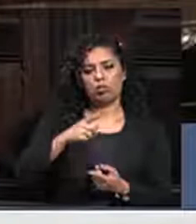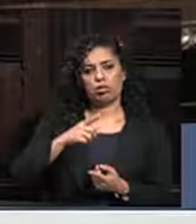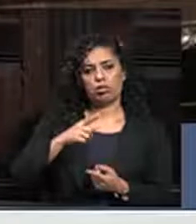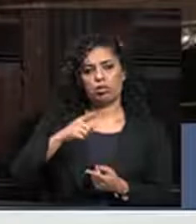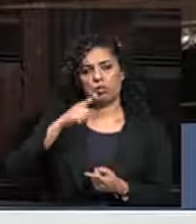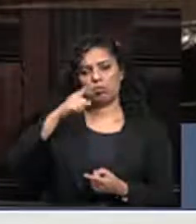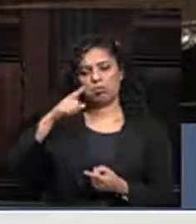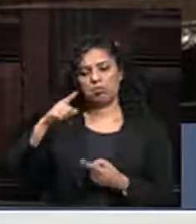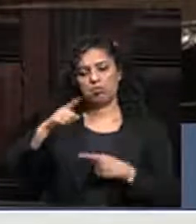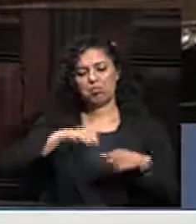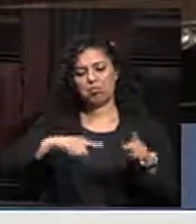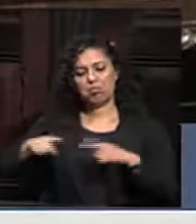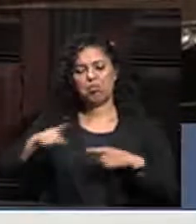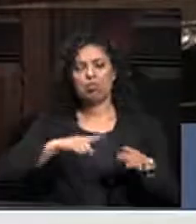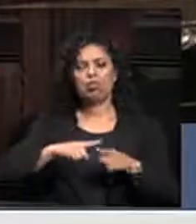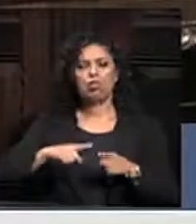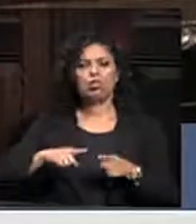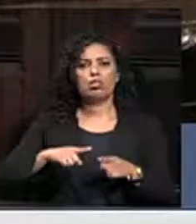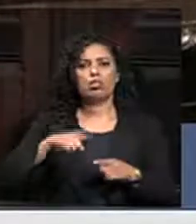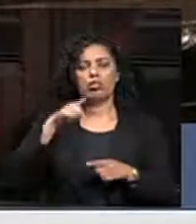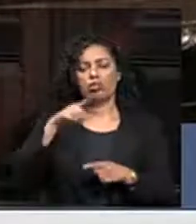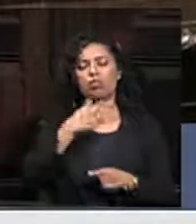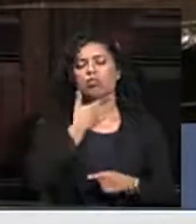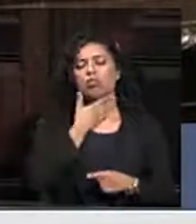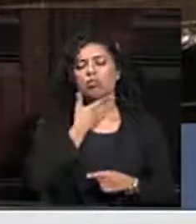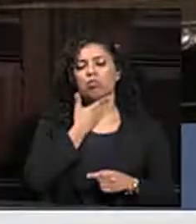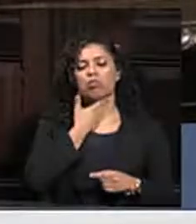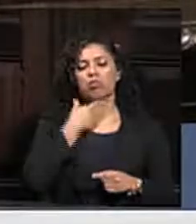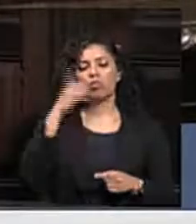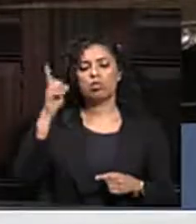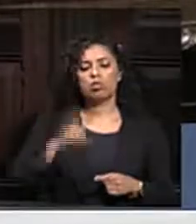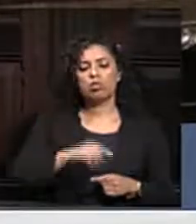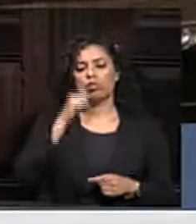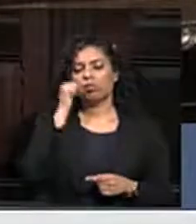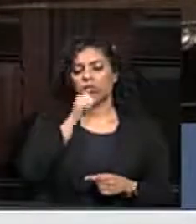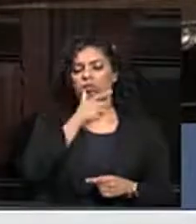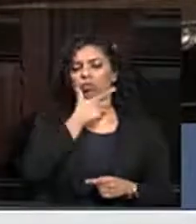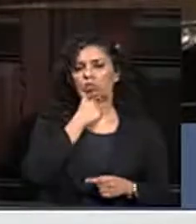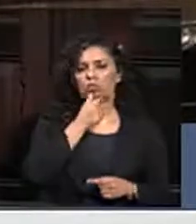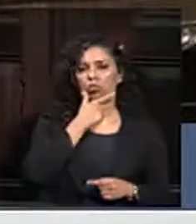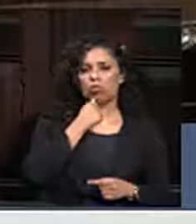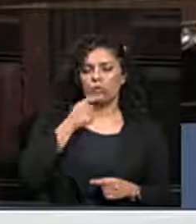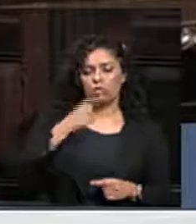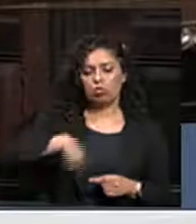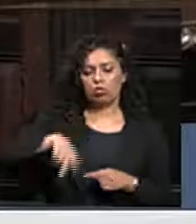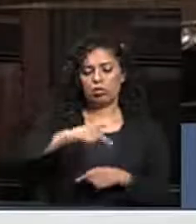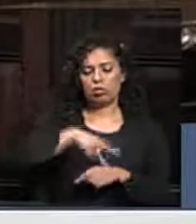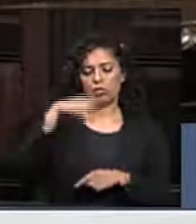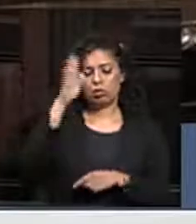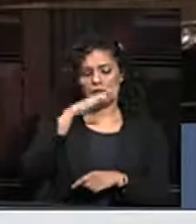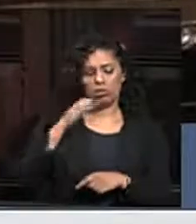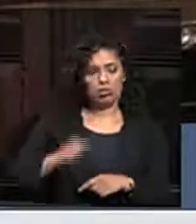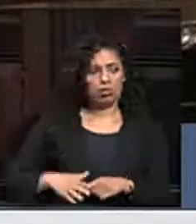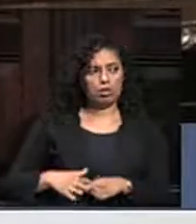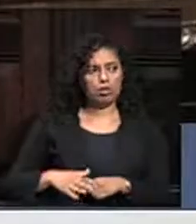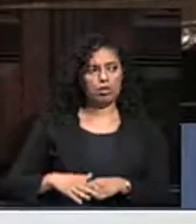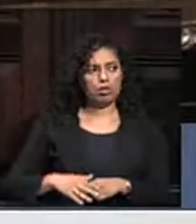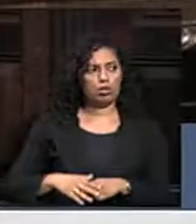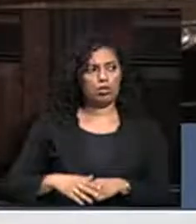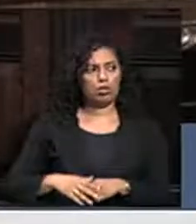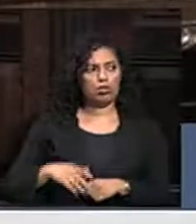sempre uma voz em defesa das mulheres e dos homens desse Brasil que